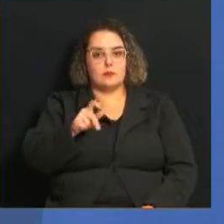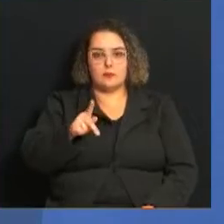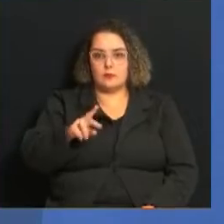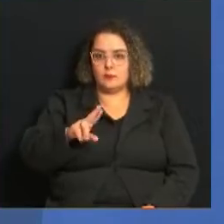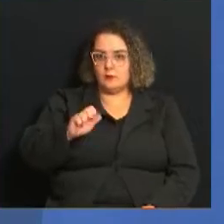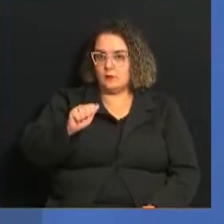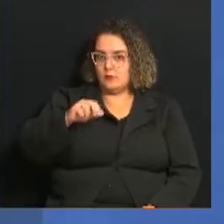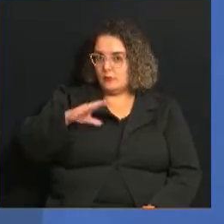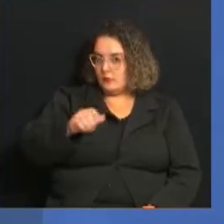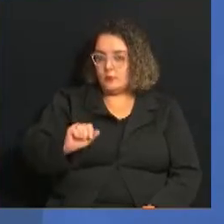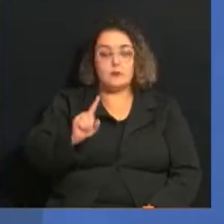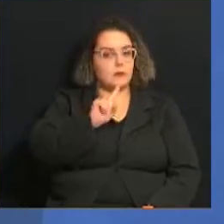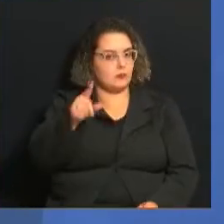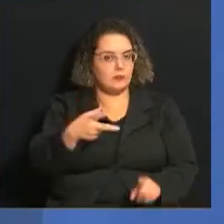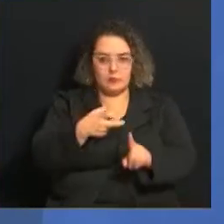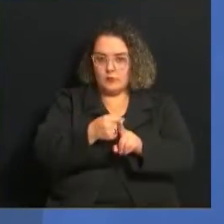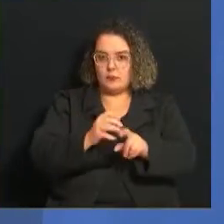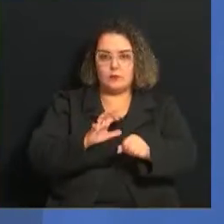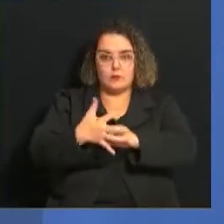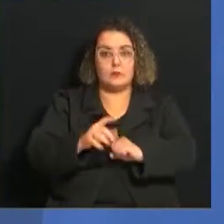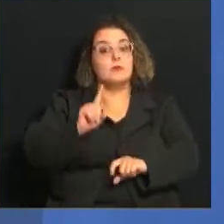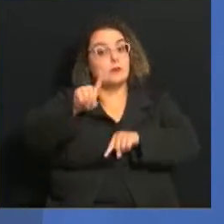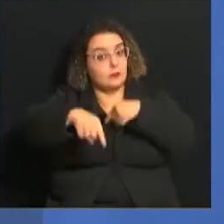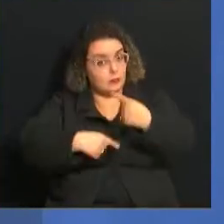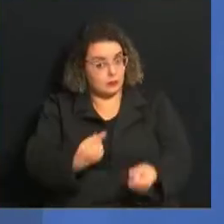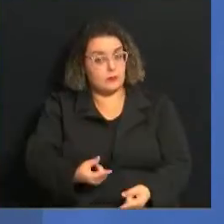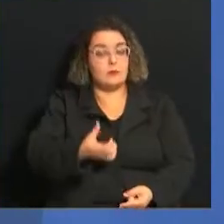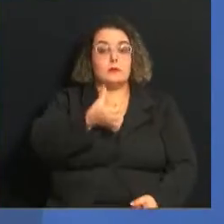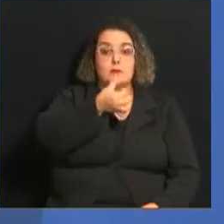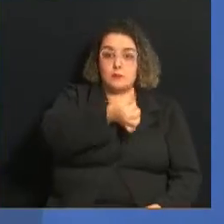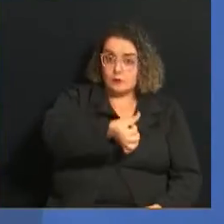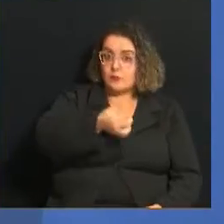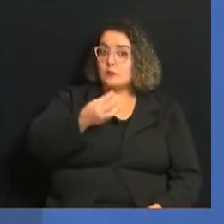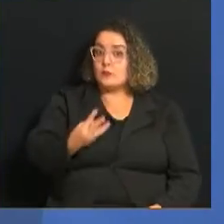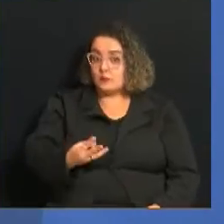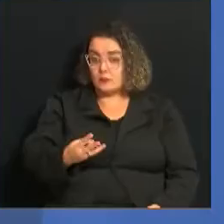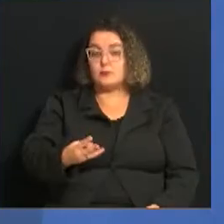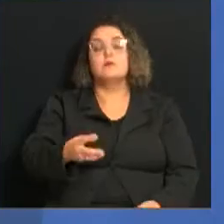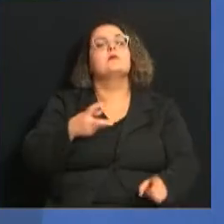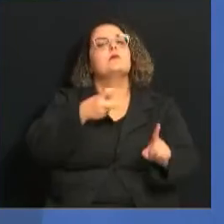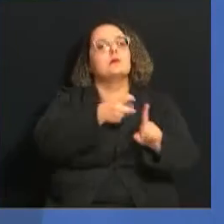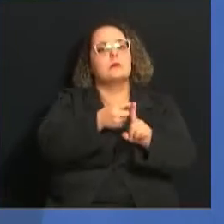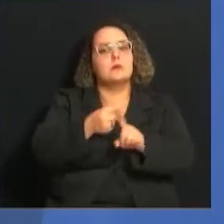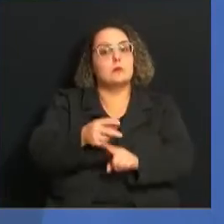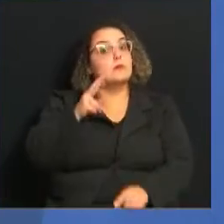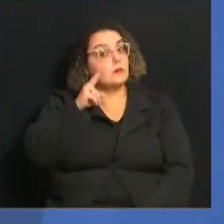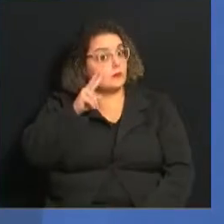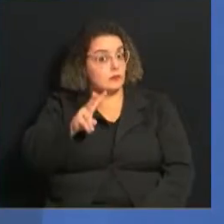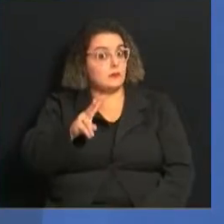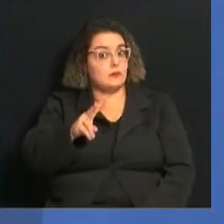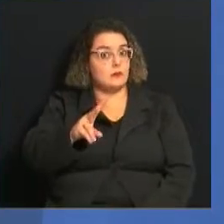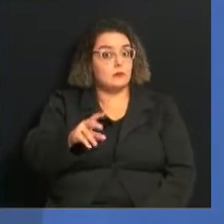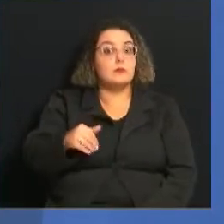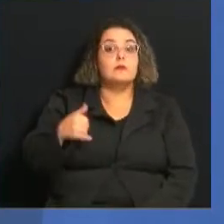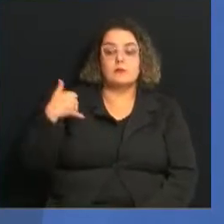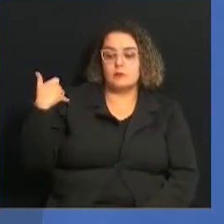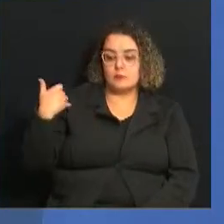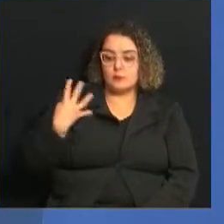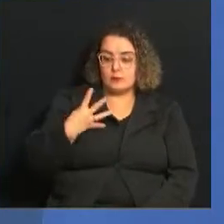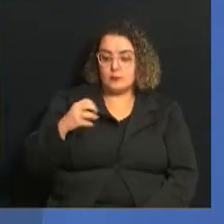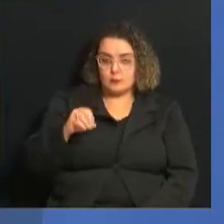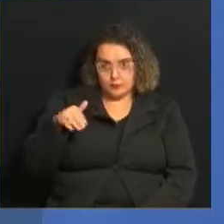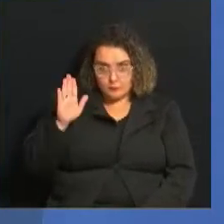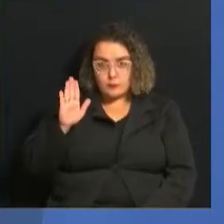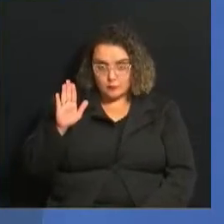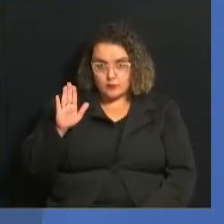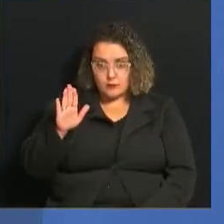outros 63 aplicam as doses, então você verifique se que tem mais de 40 anos, se você